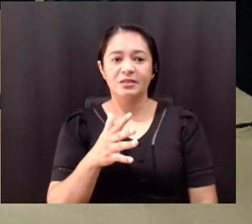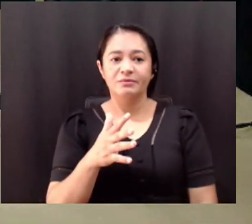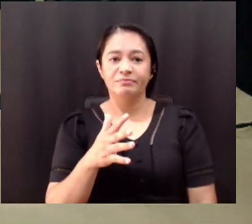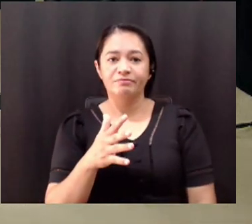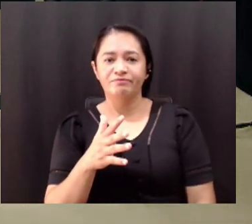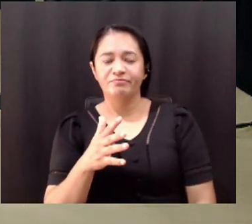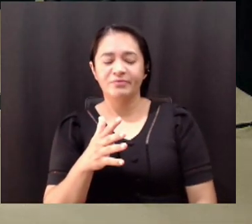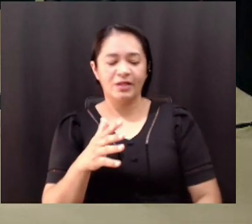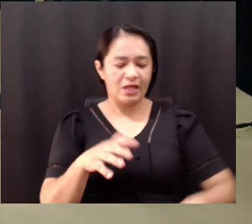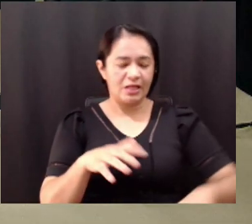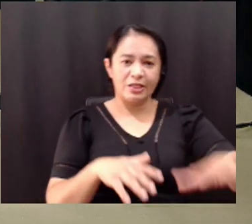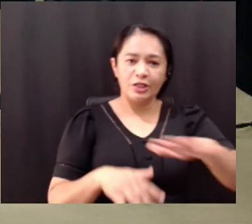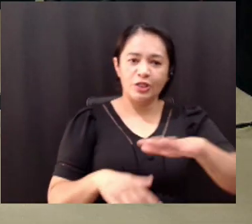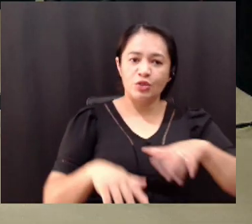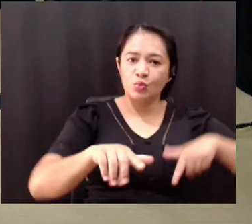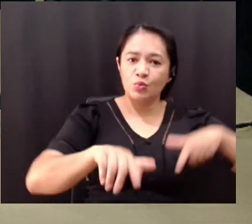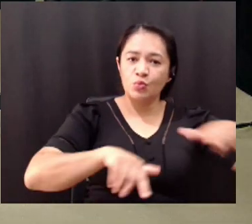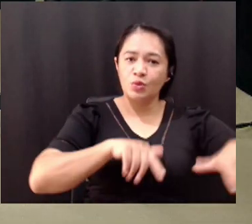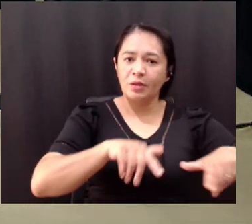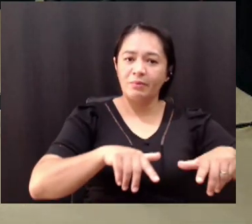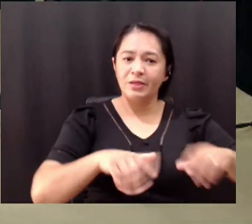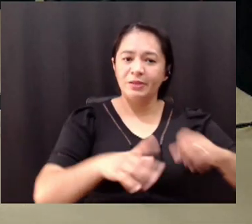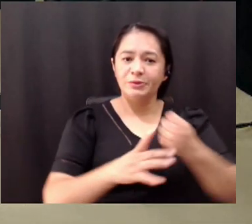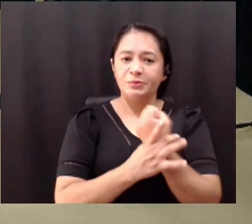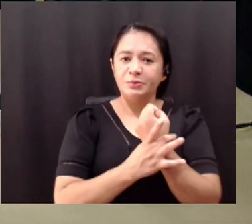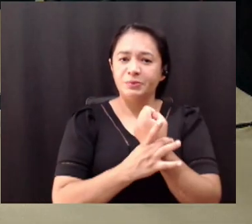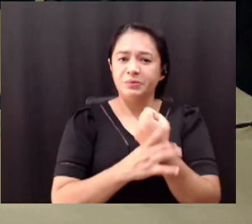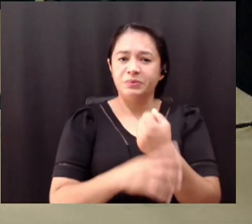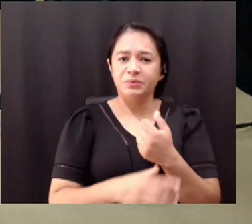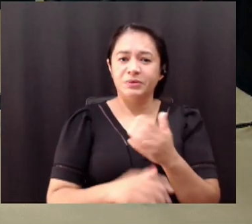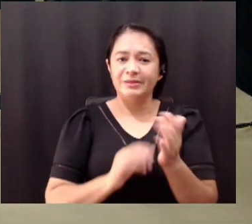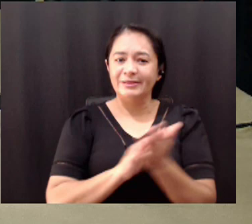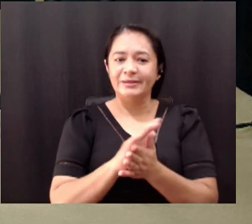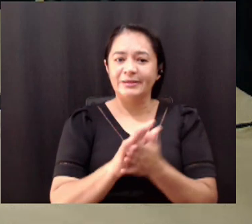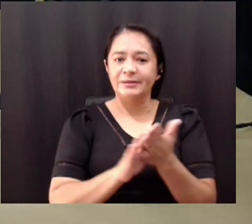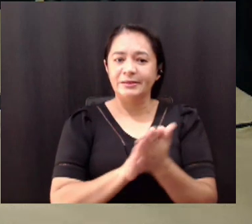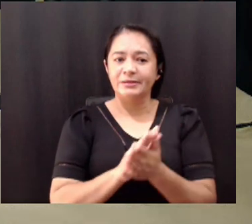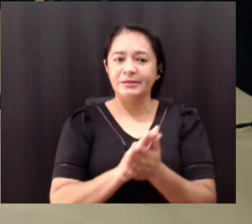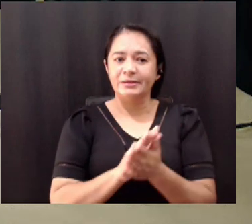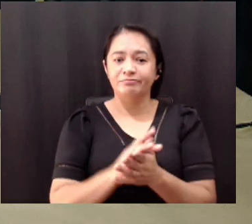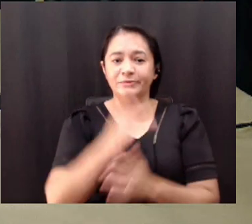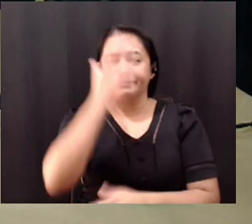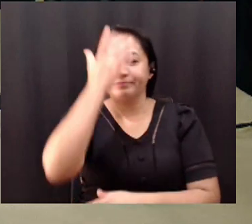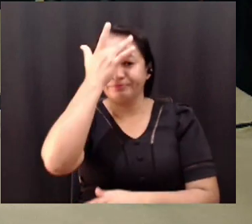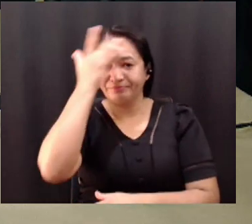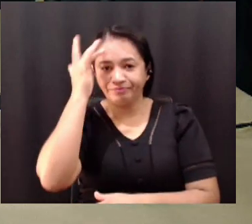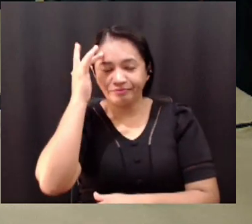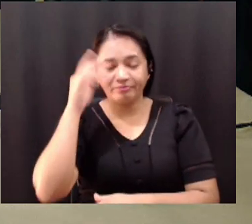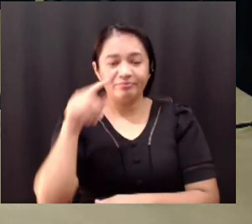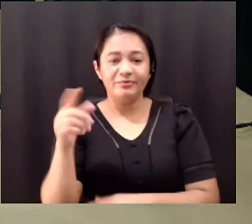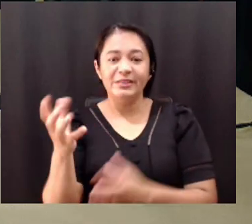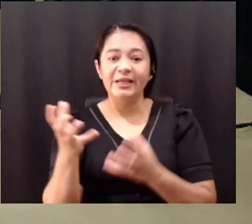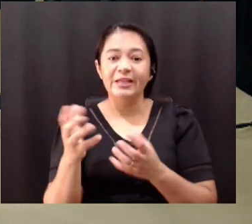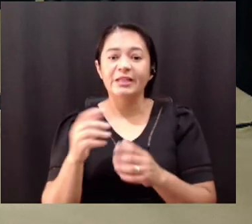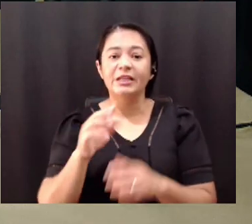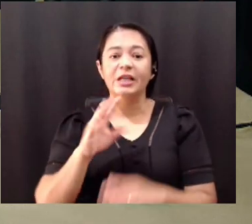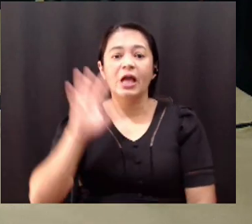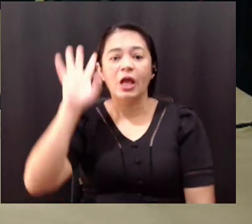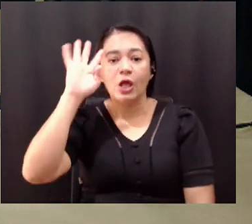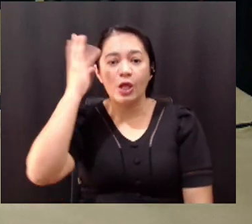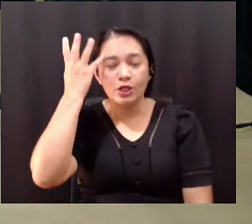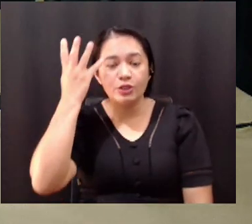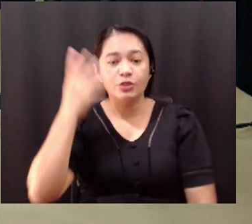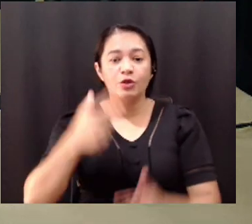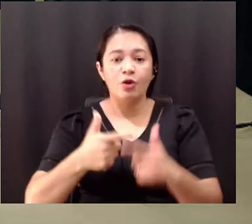trabalho inseguro, nesse ponto de adoecimento mental, e eles queriam resolver aquele problema de alguma